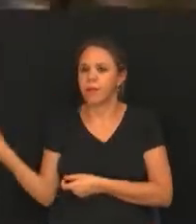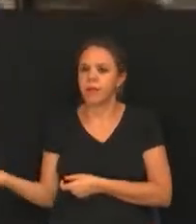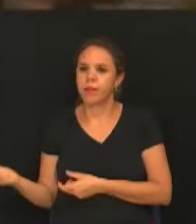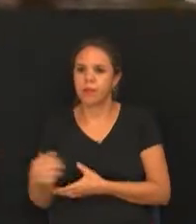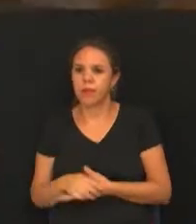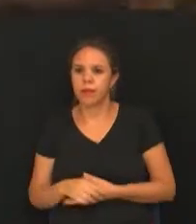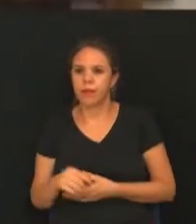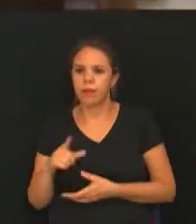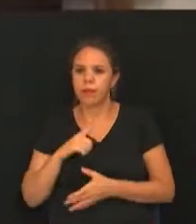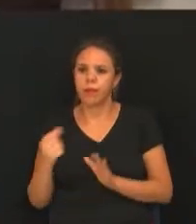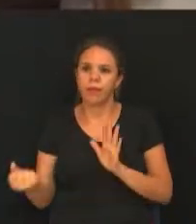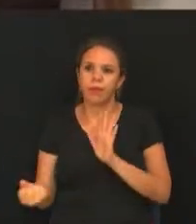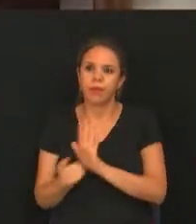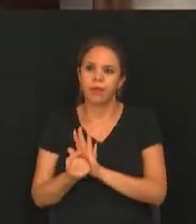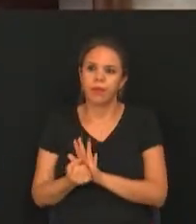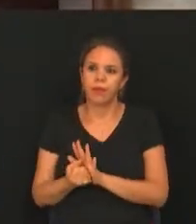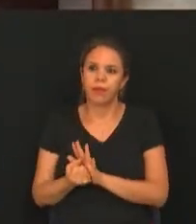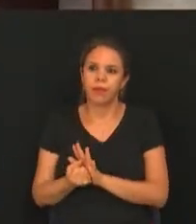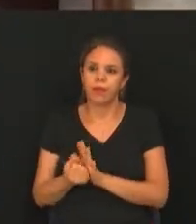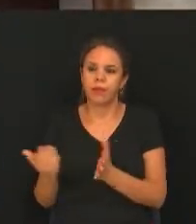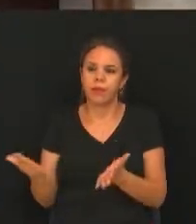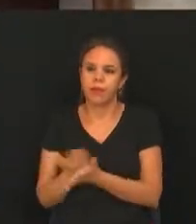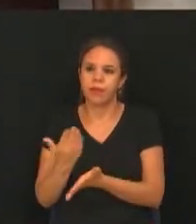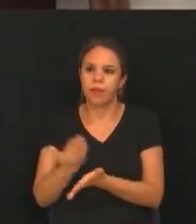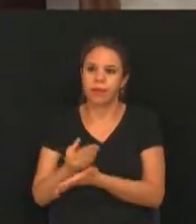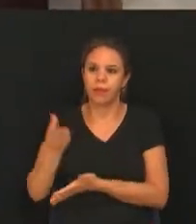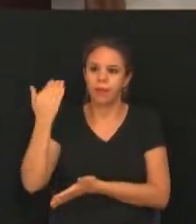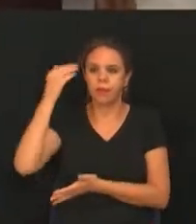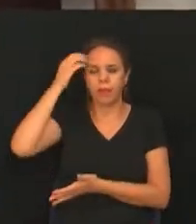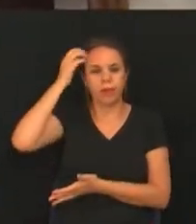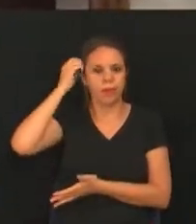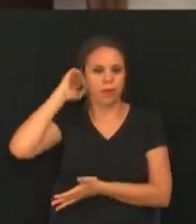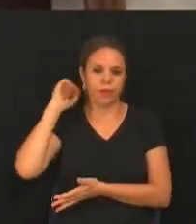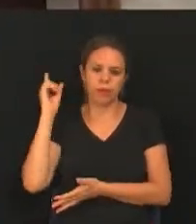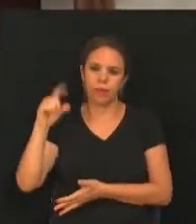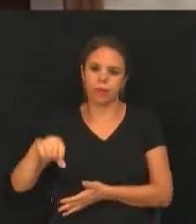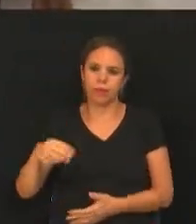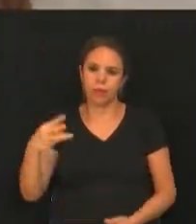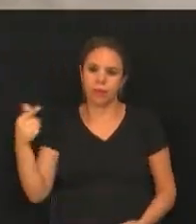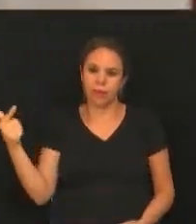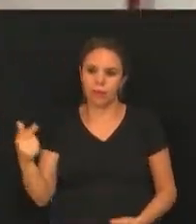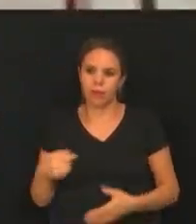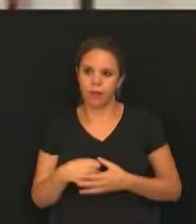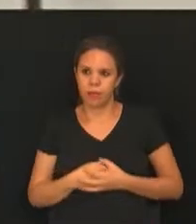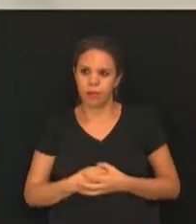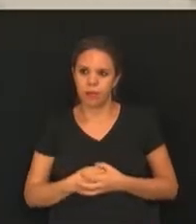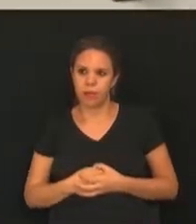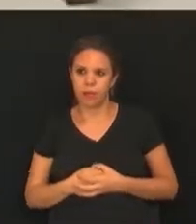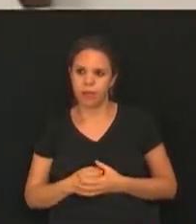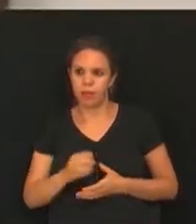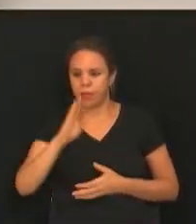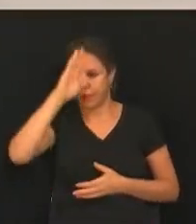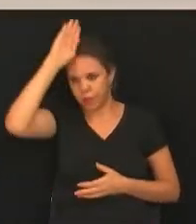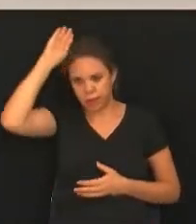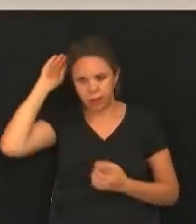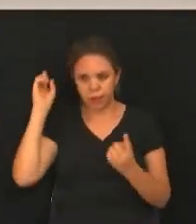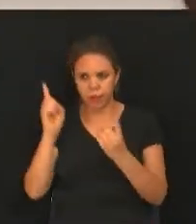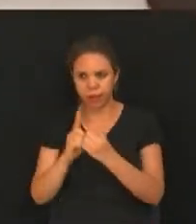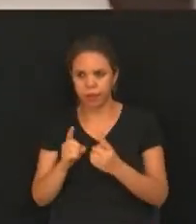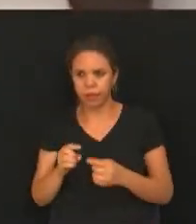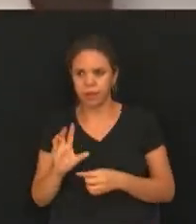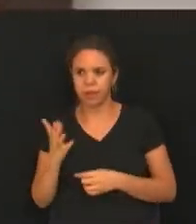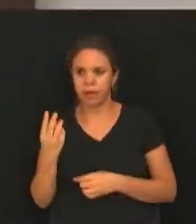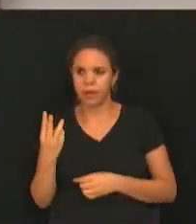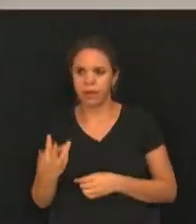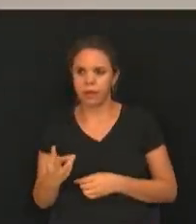temos registros no nosso livro da época de 1932 aqui, que o Corpo de Bombeiros atendeu as 3 ocorrências